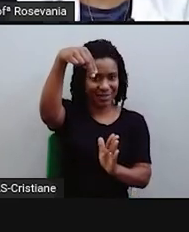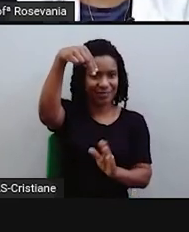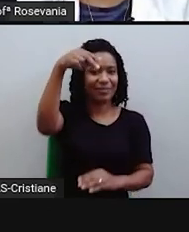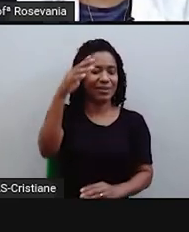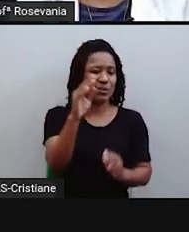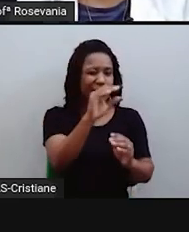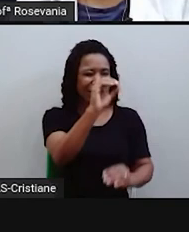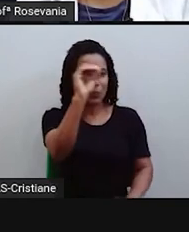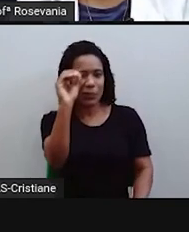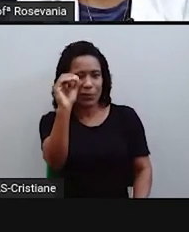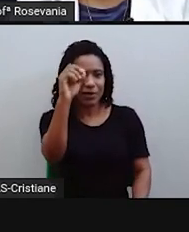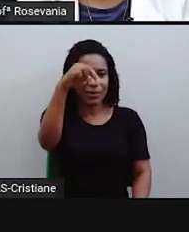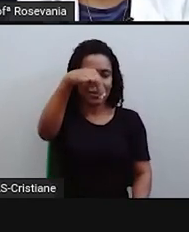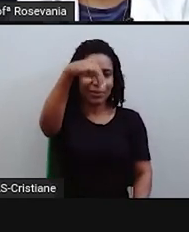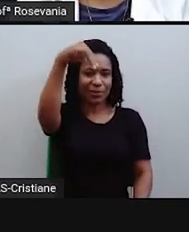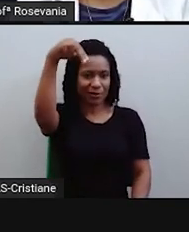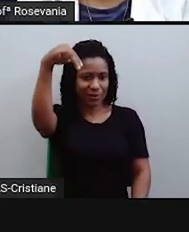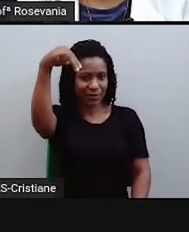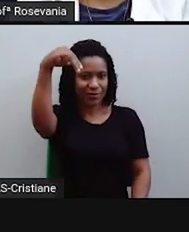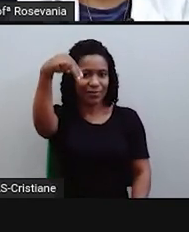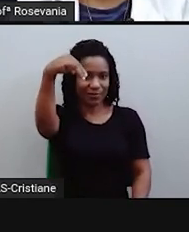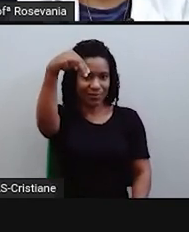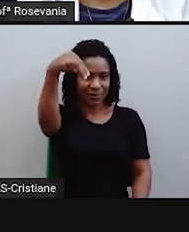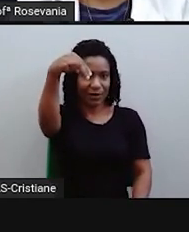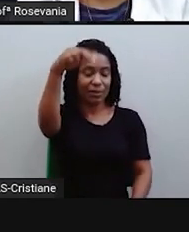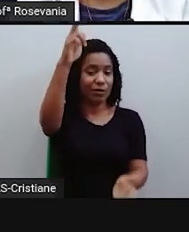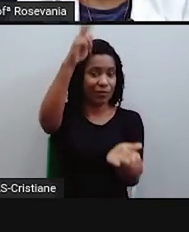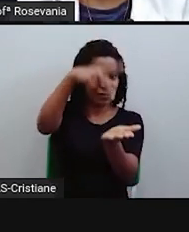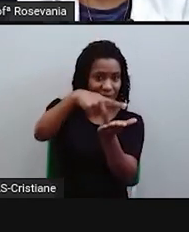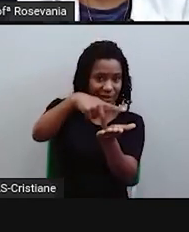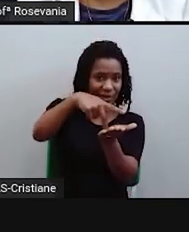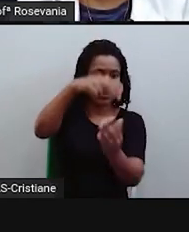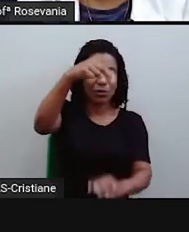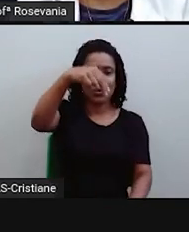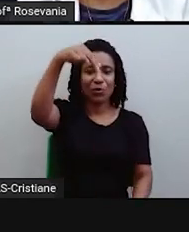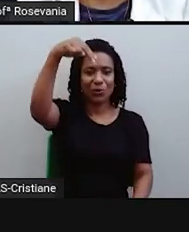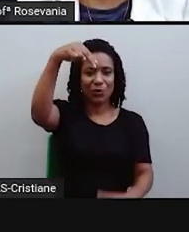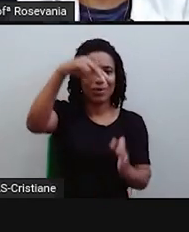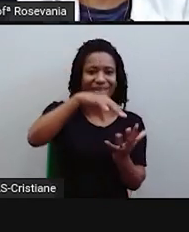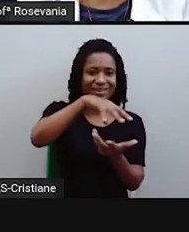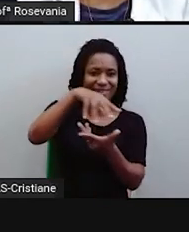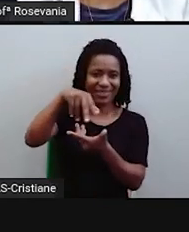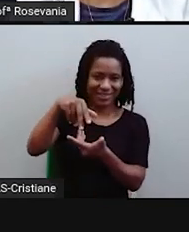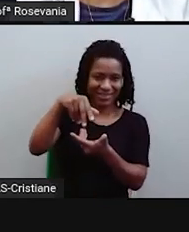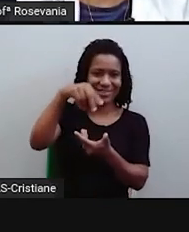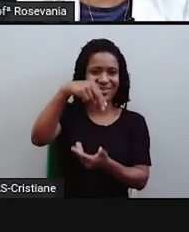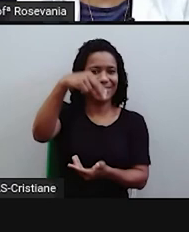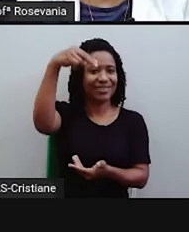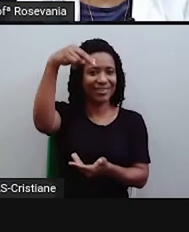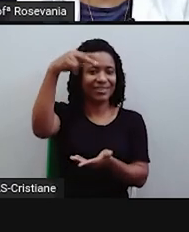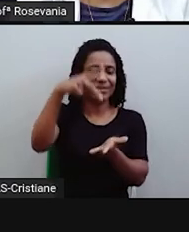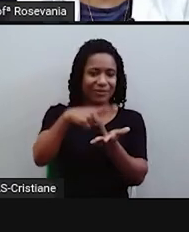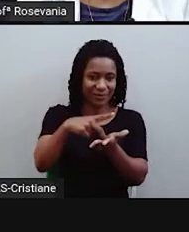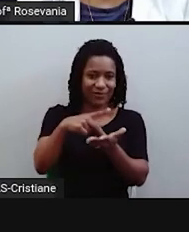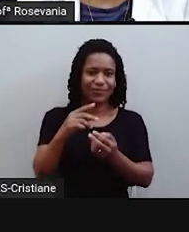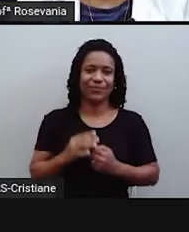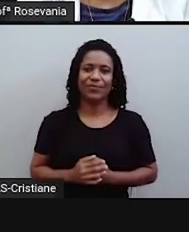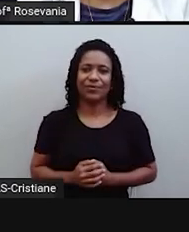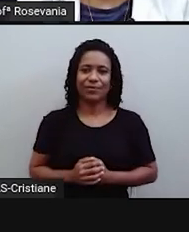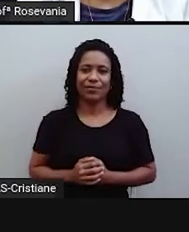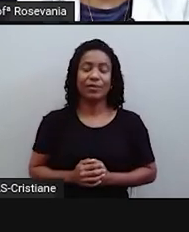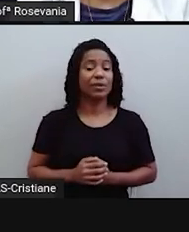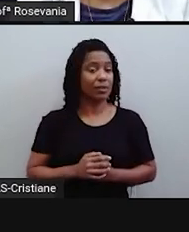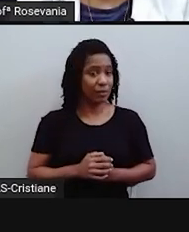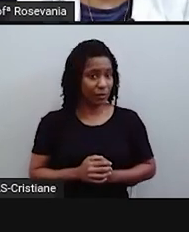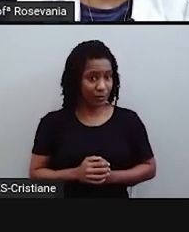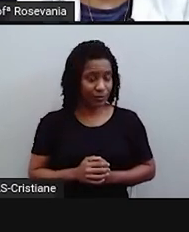viu? Norte geográfico ou norte verdadeiro, que é esse norte que a gente tem aqui. Mas eu tenho um nortezinho